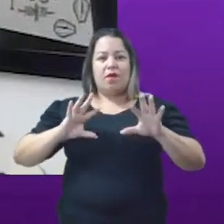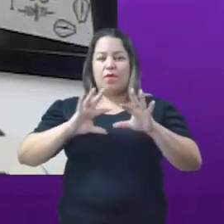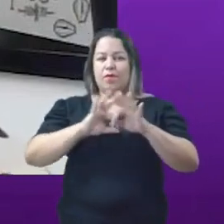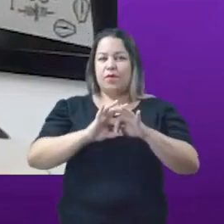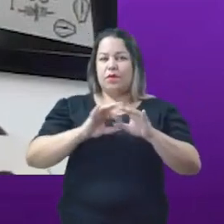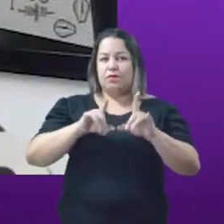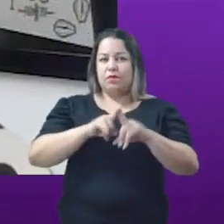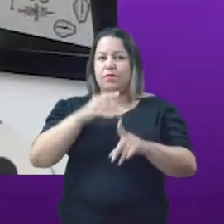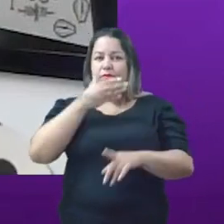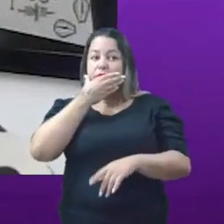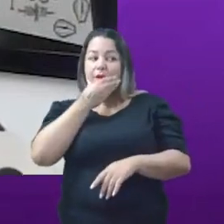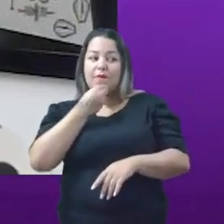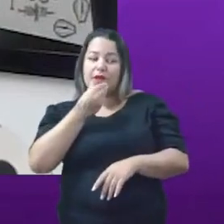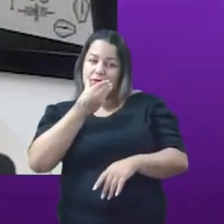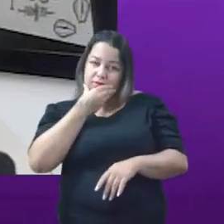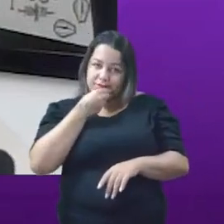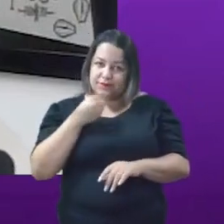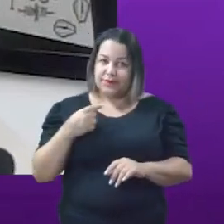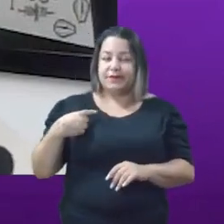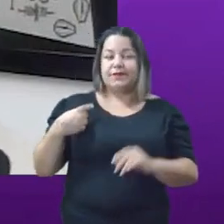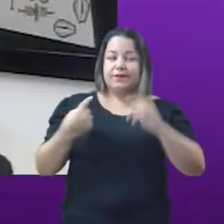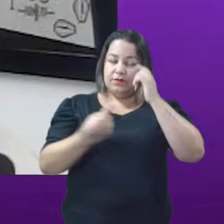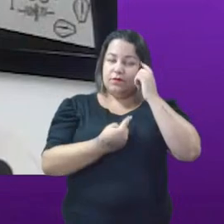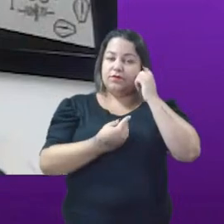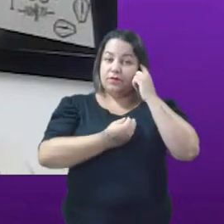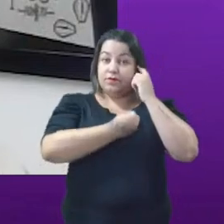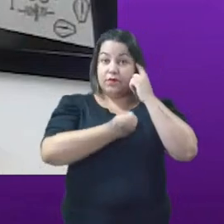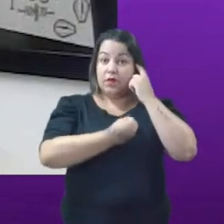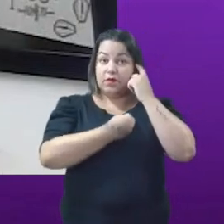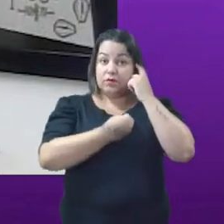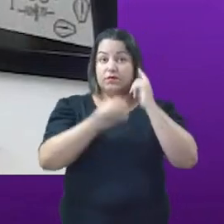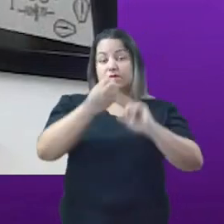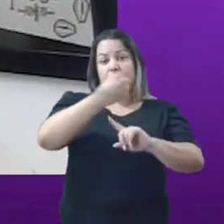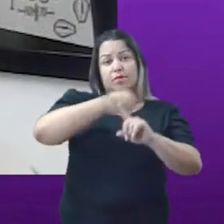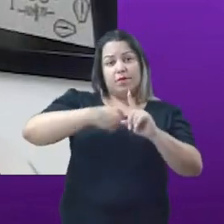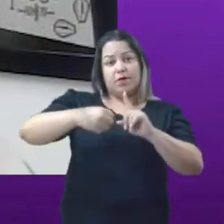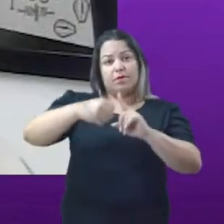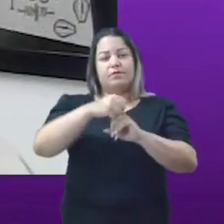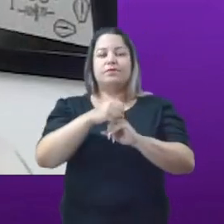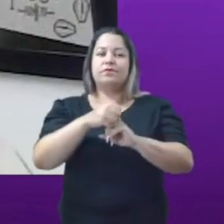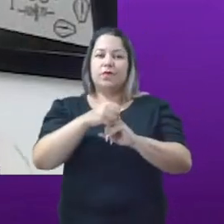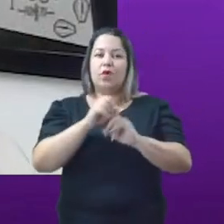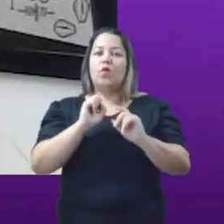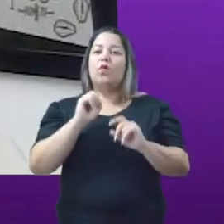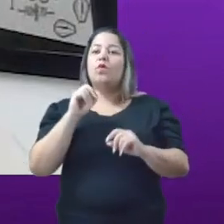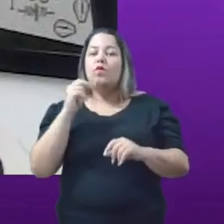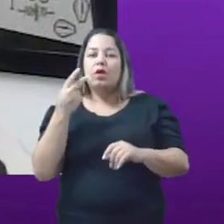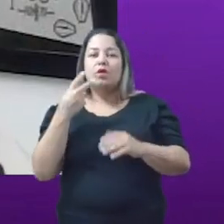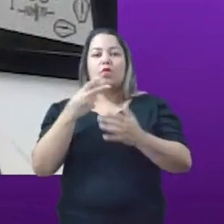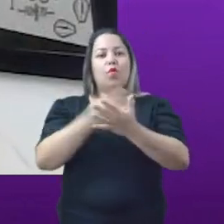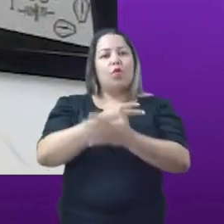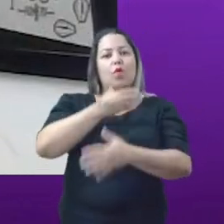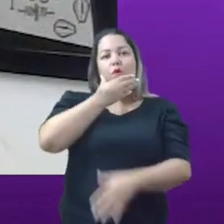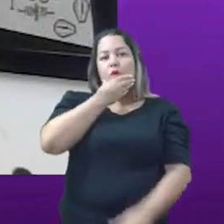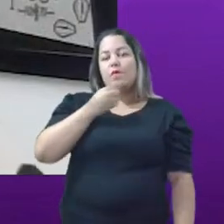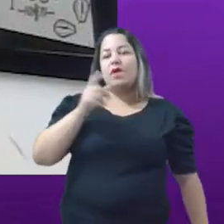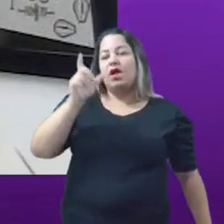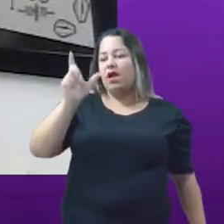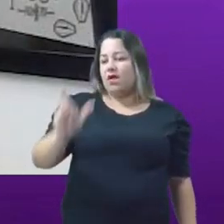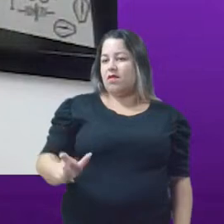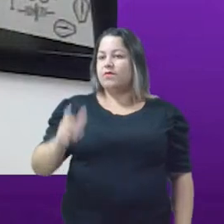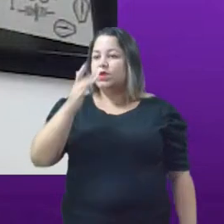ao masculino. E a gente vive numa sociedade patriarcal, ou seja, né, o homem, né, aquela pessoa que